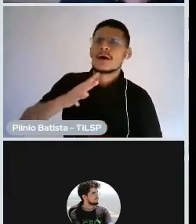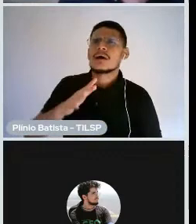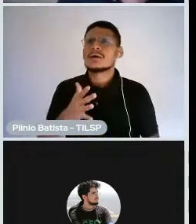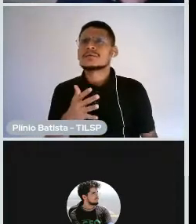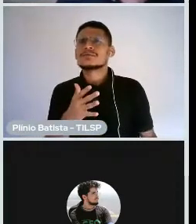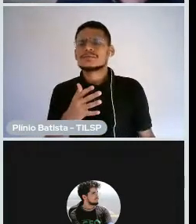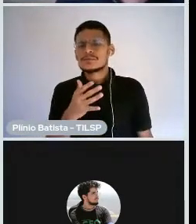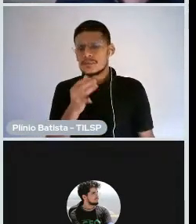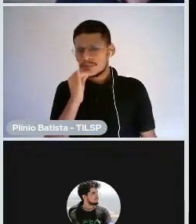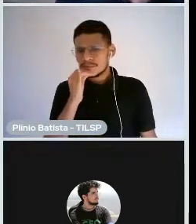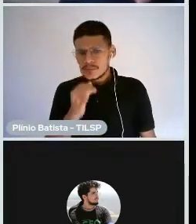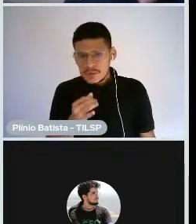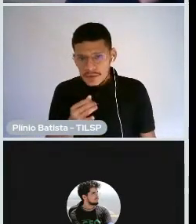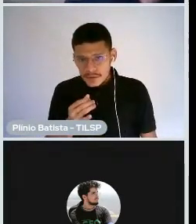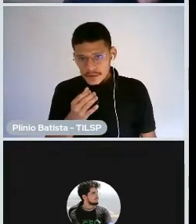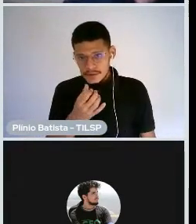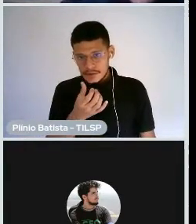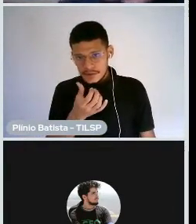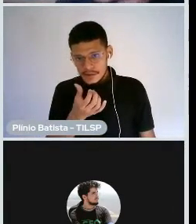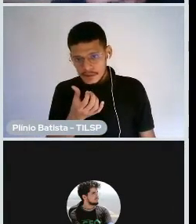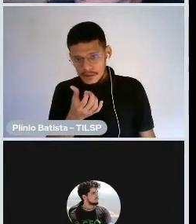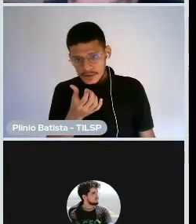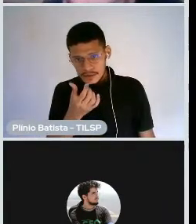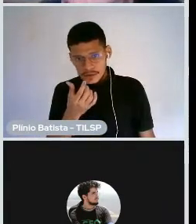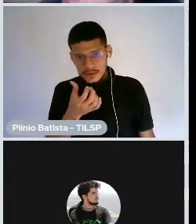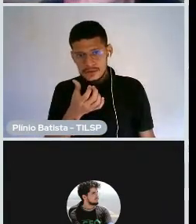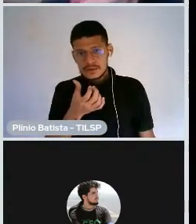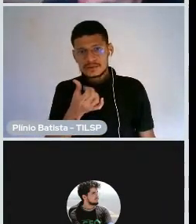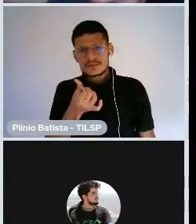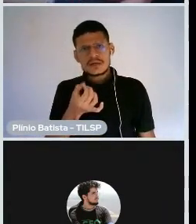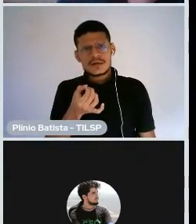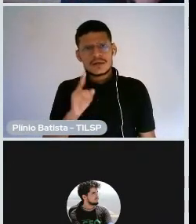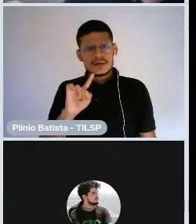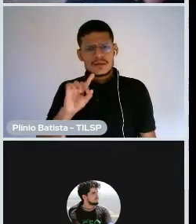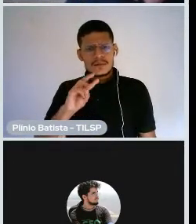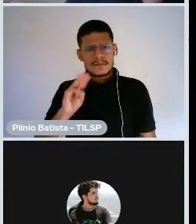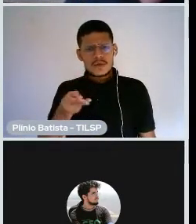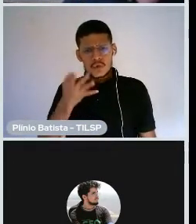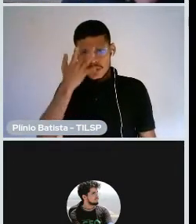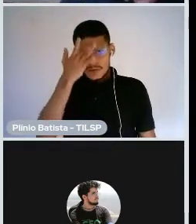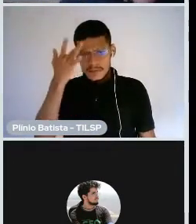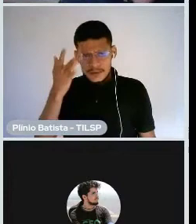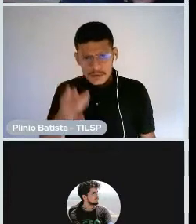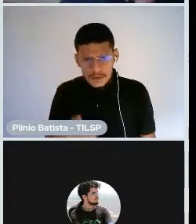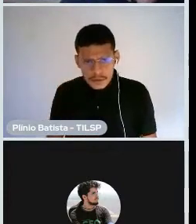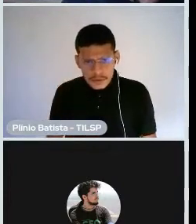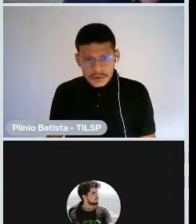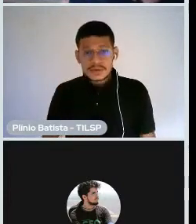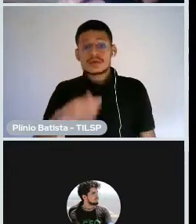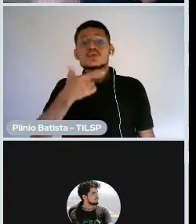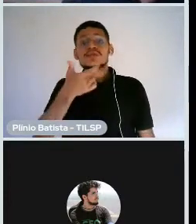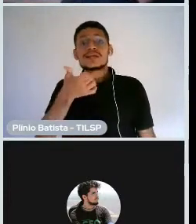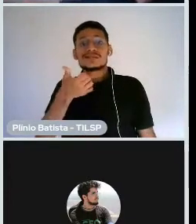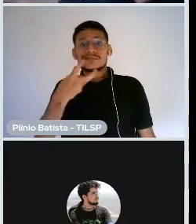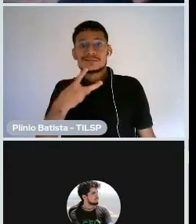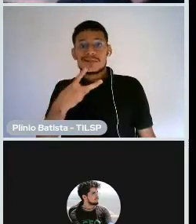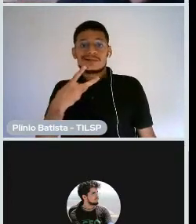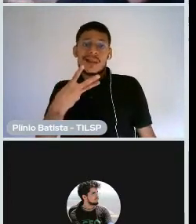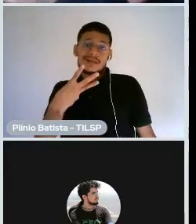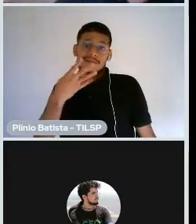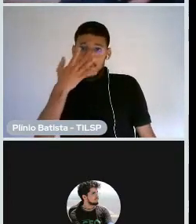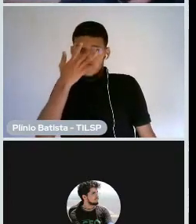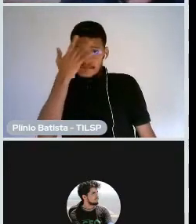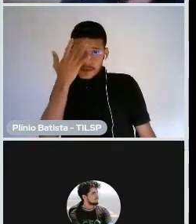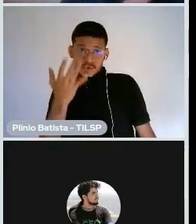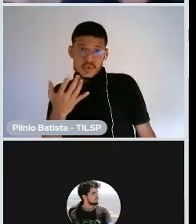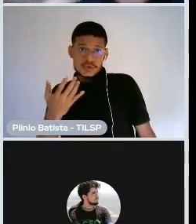213 milhões de pessoas, tá? Esse número ele vai sempre mudando. Eles colocam normalmente um timer, eu acho que é de 1 minuto, que aí